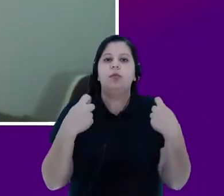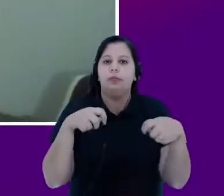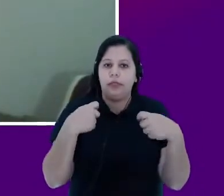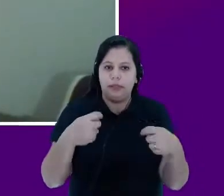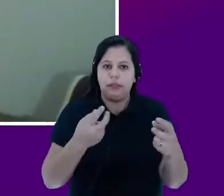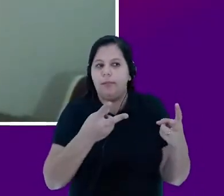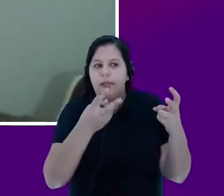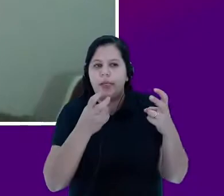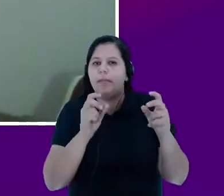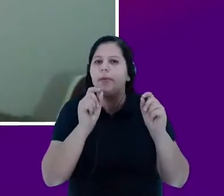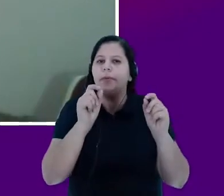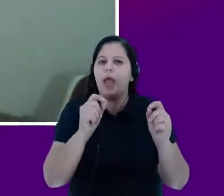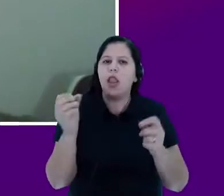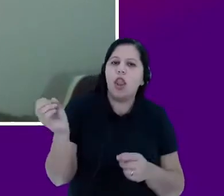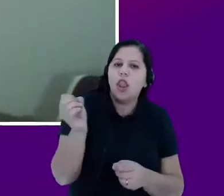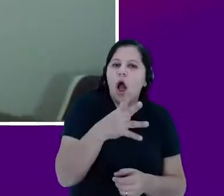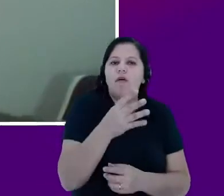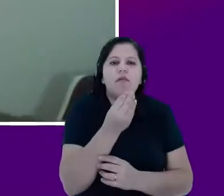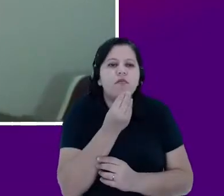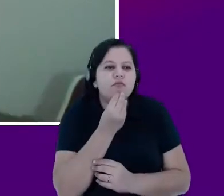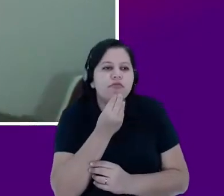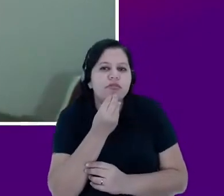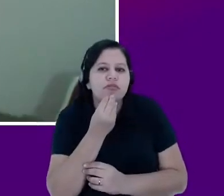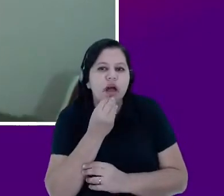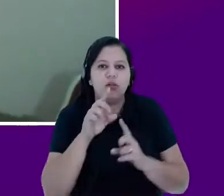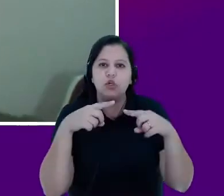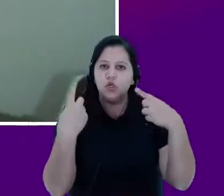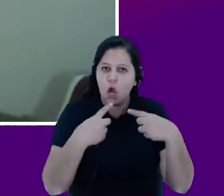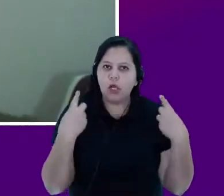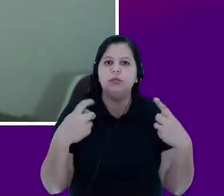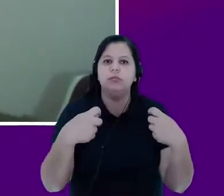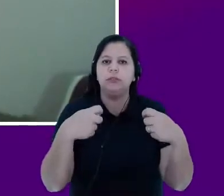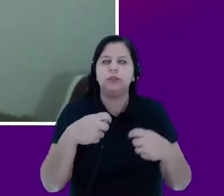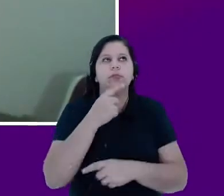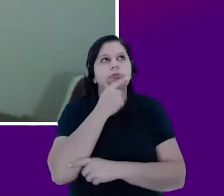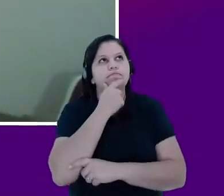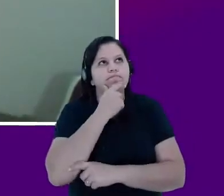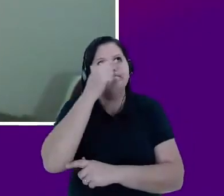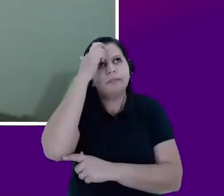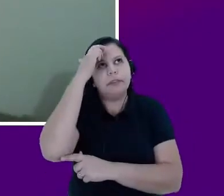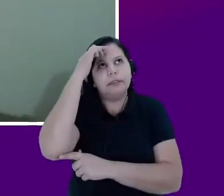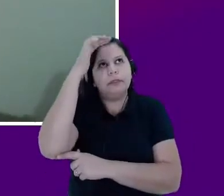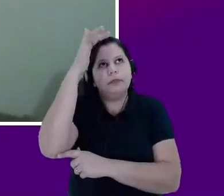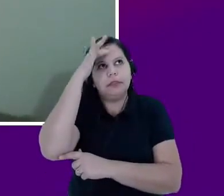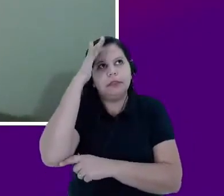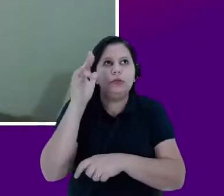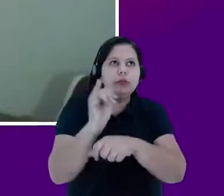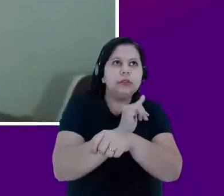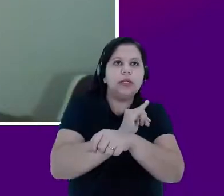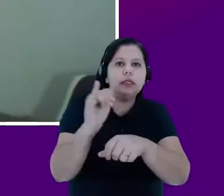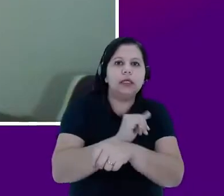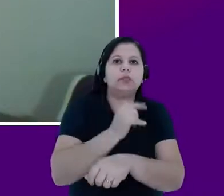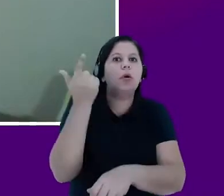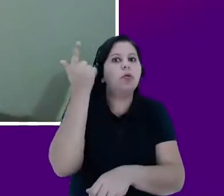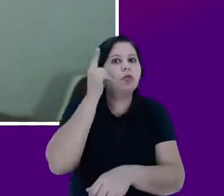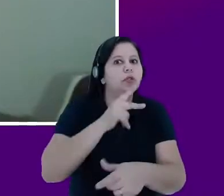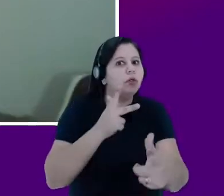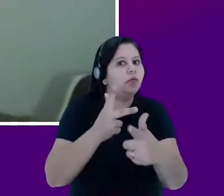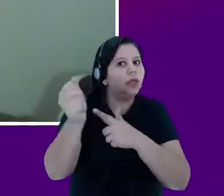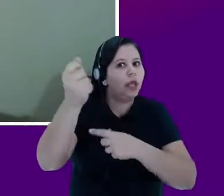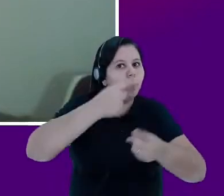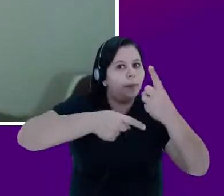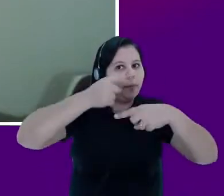de oportunidades, que nos exige reflexão e preparação para atravessá-lo em segurança, e assim ser